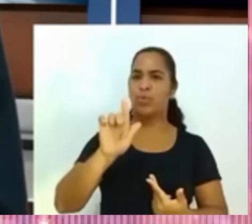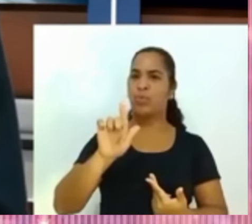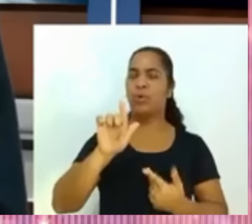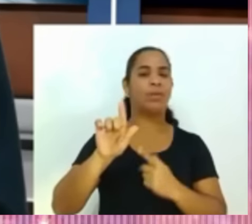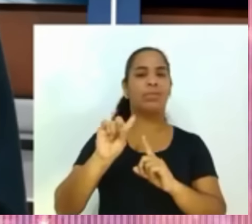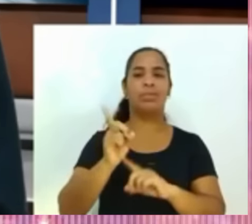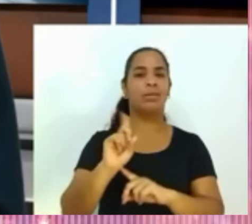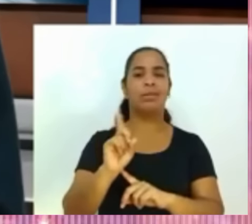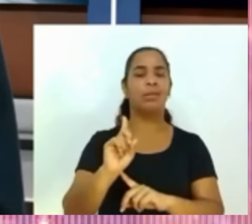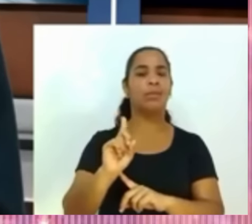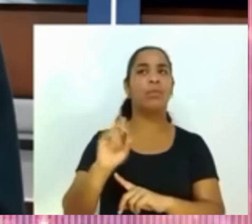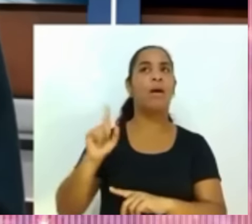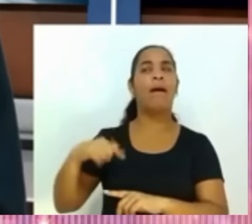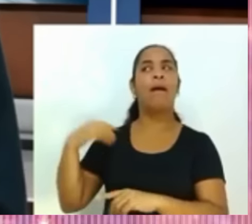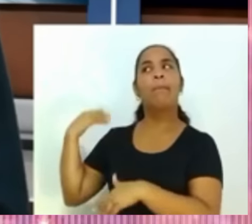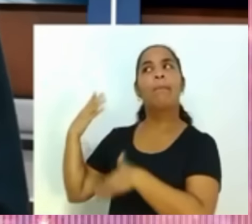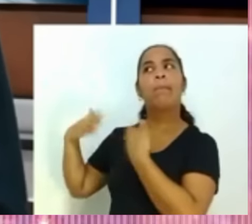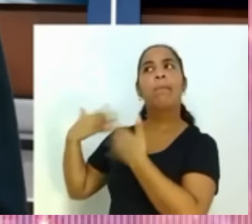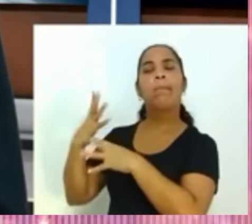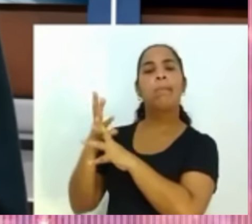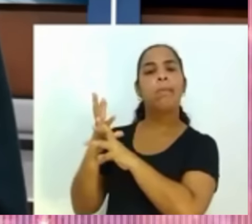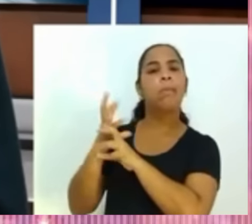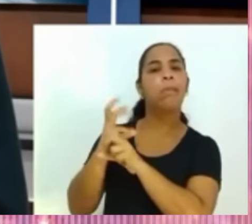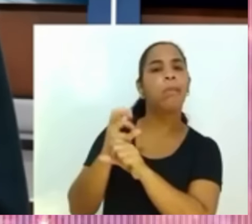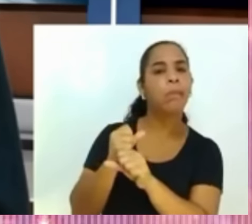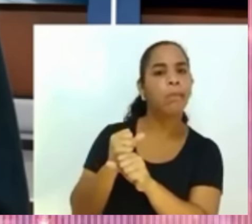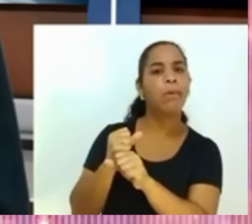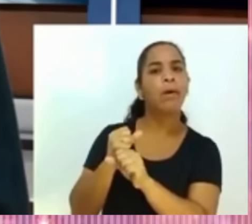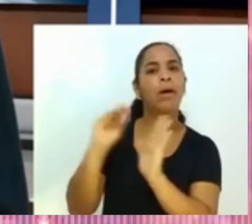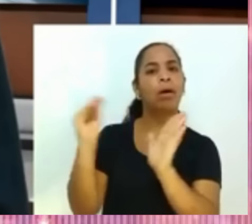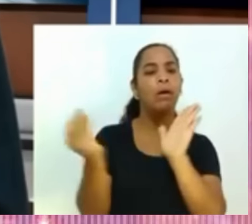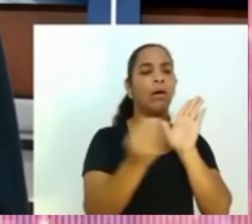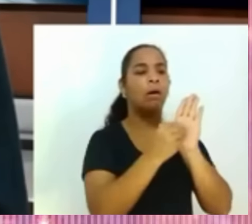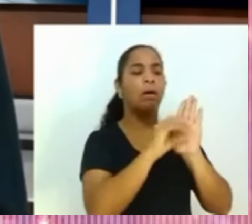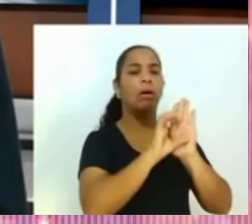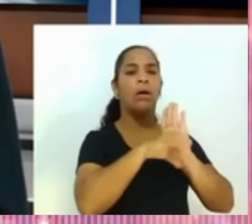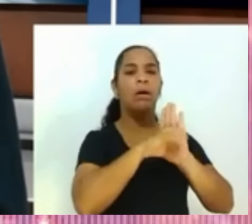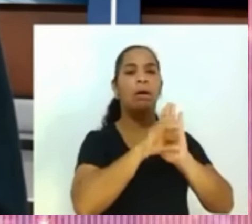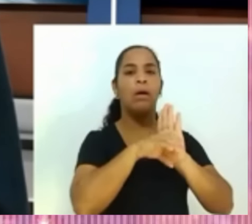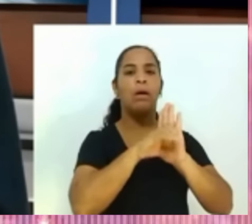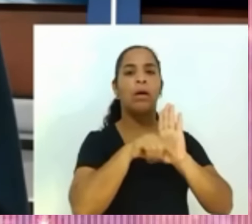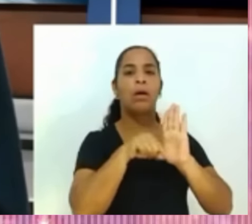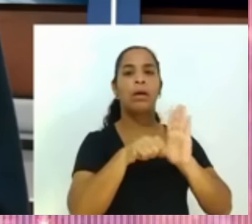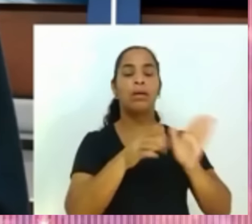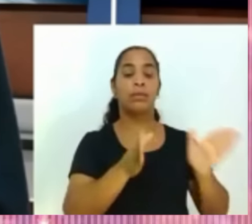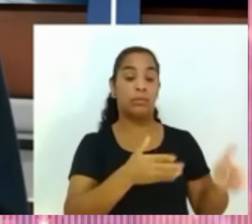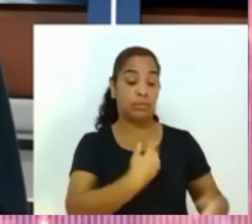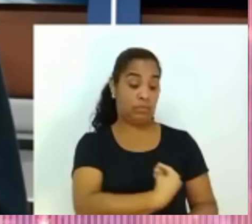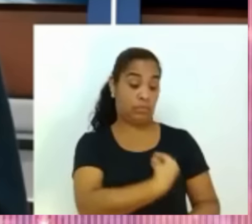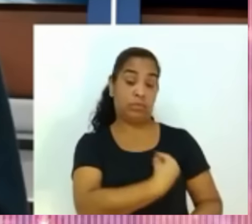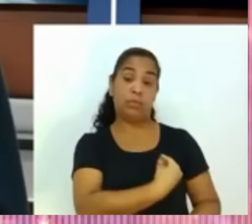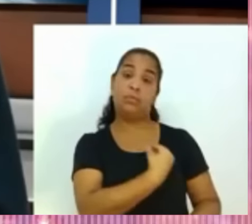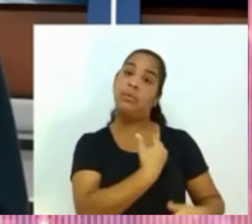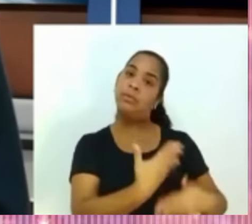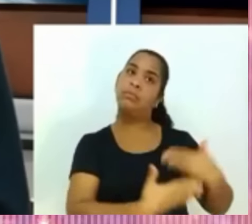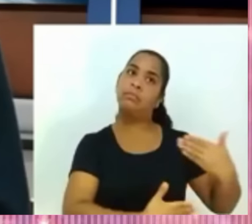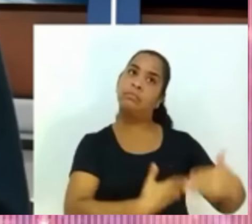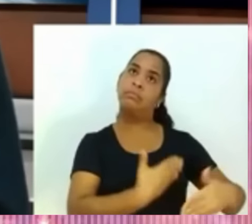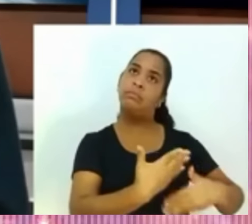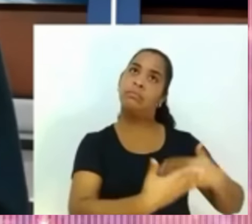aquelas edificações que vamos produzindo ao Largo da nossa vida é aquilo que